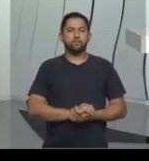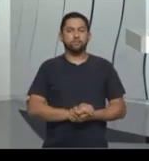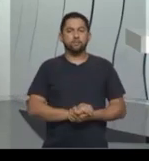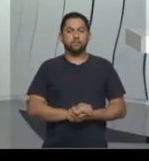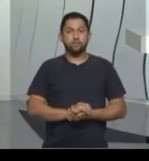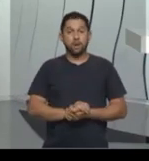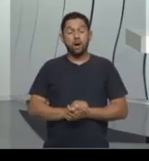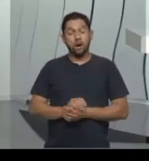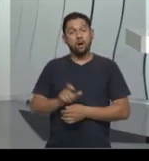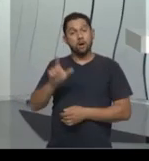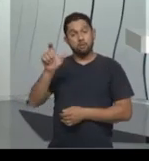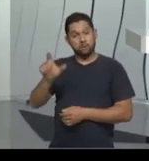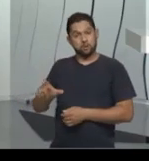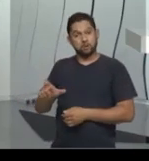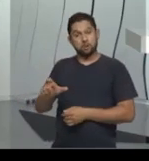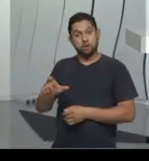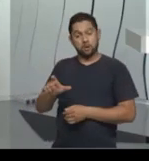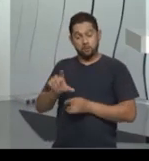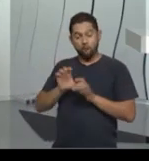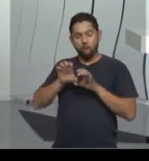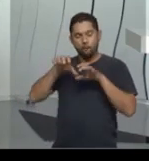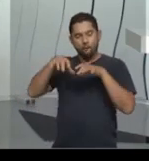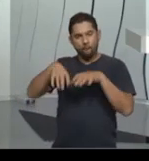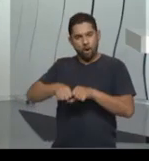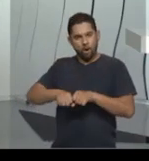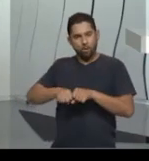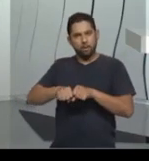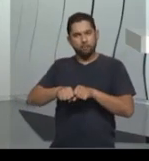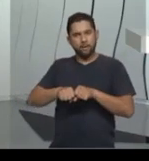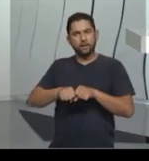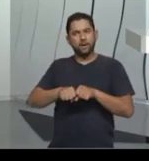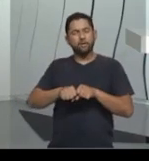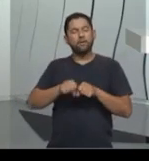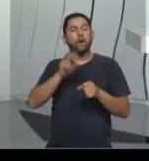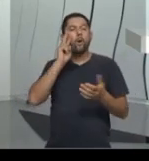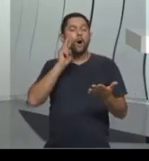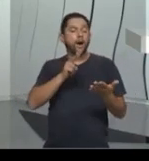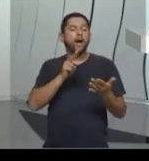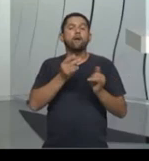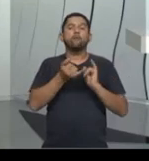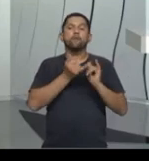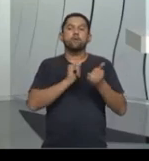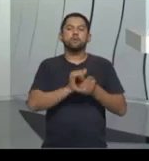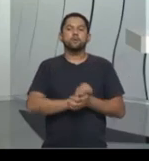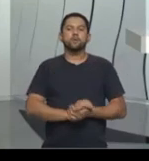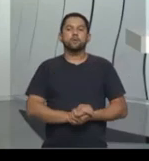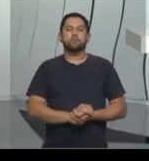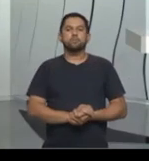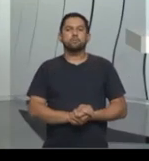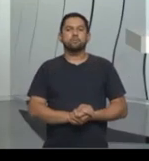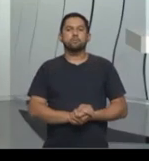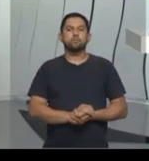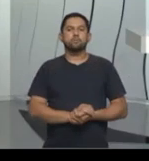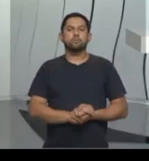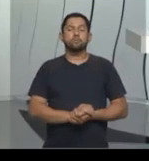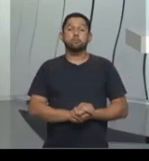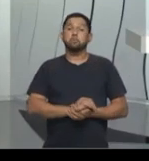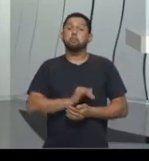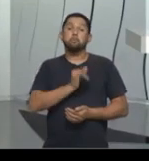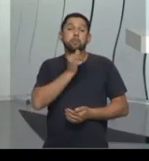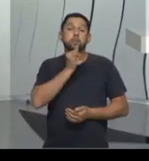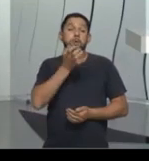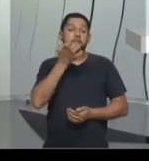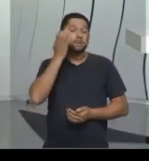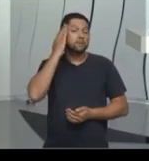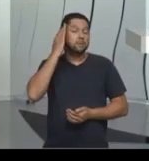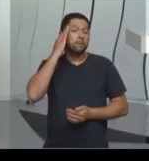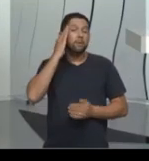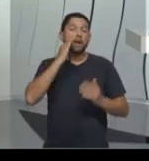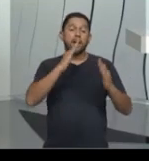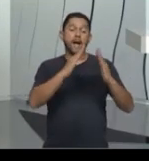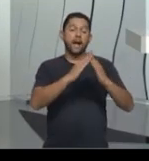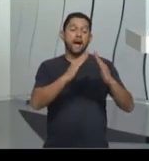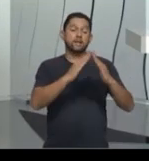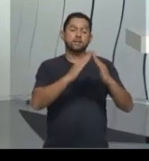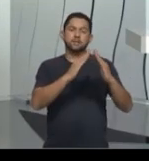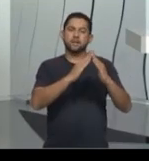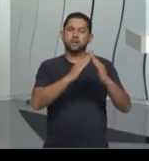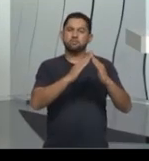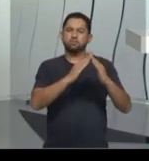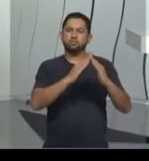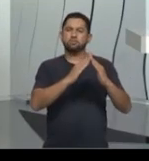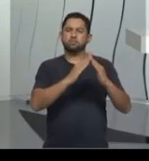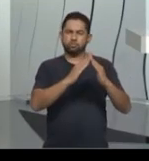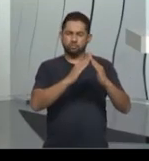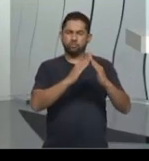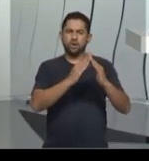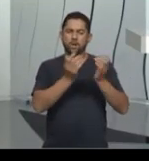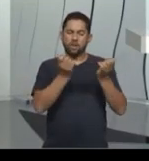vão tratar dessas informações. Então, por exemplo, eu quero saber o uso e ocupação do solo desse município. Então, o geoprocessamento